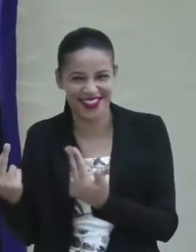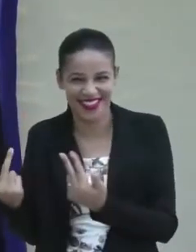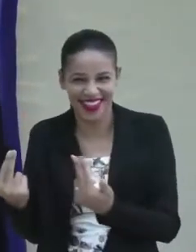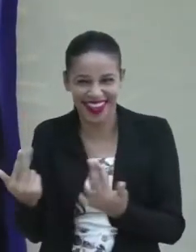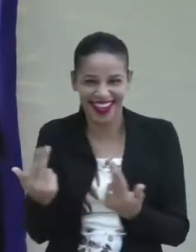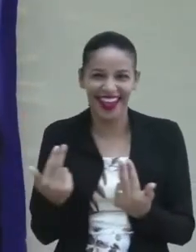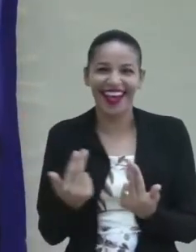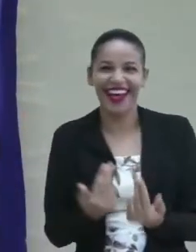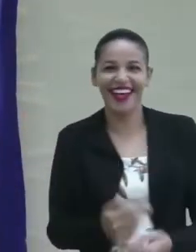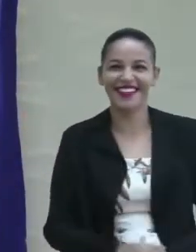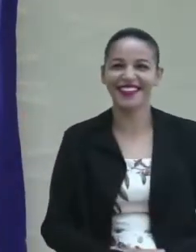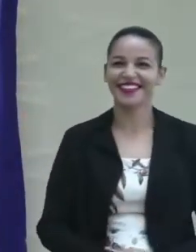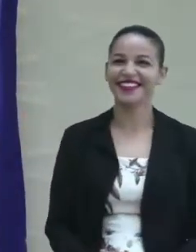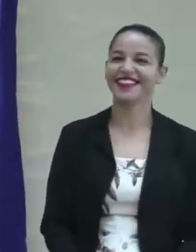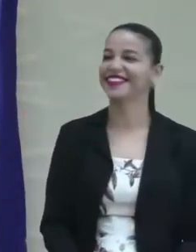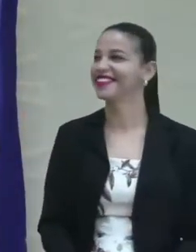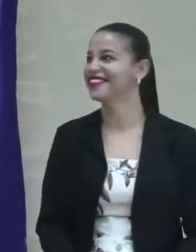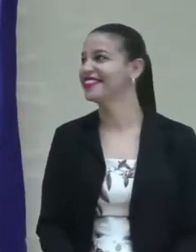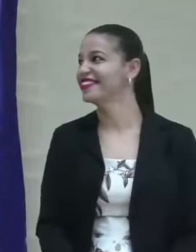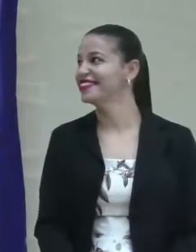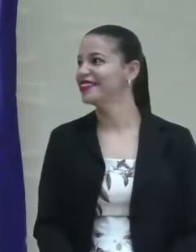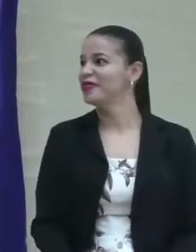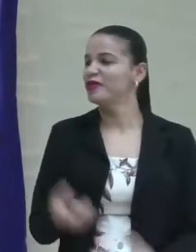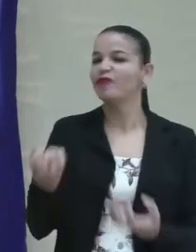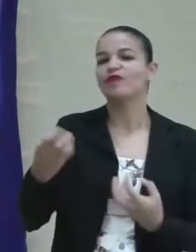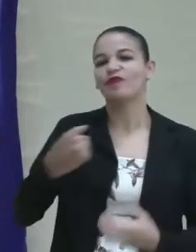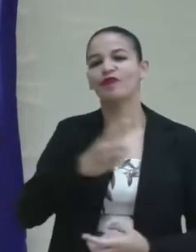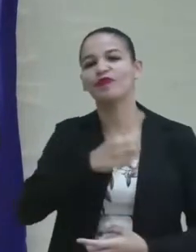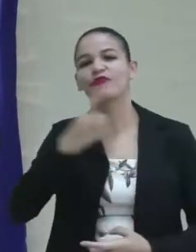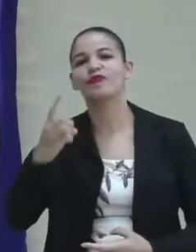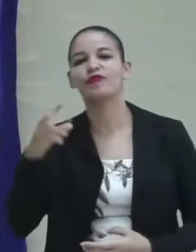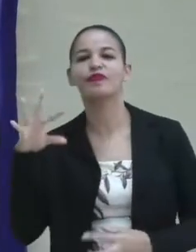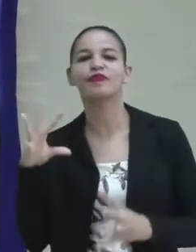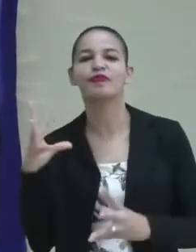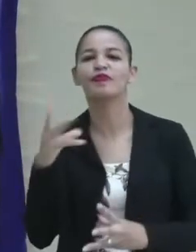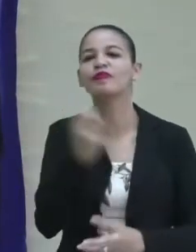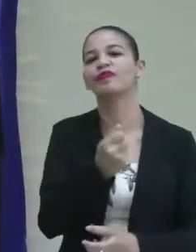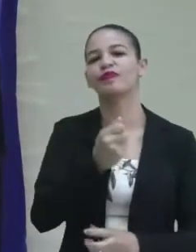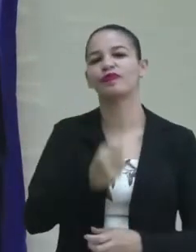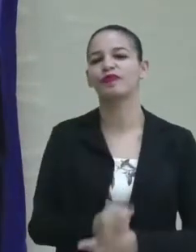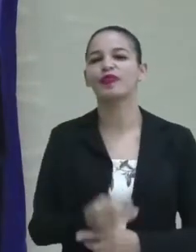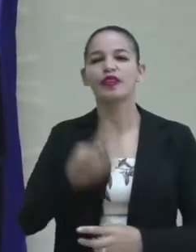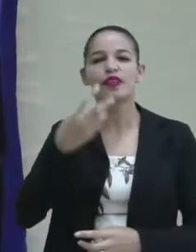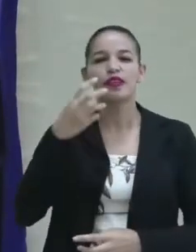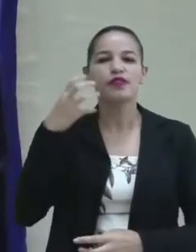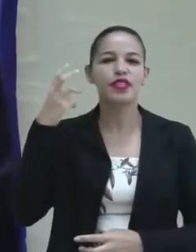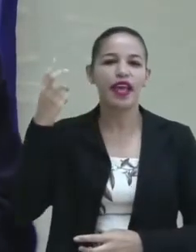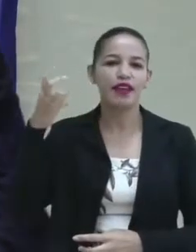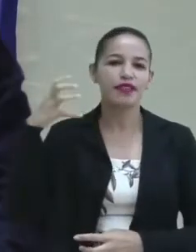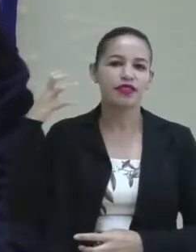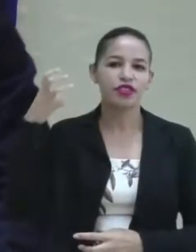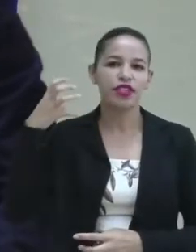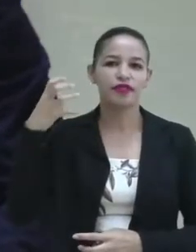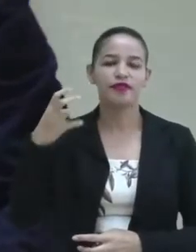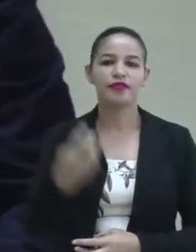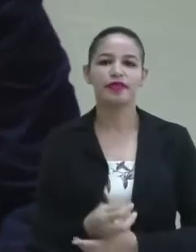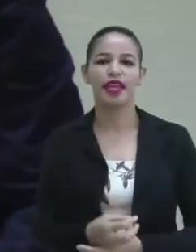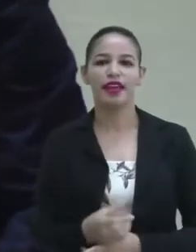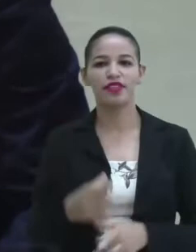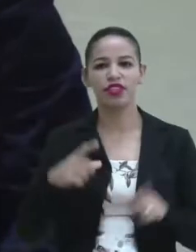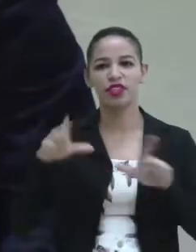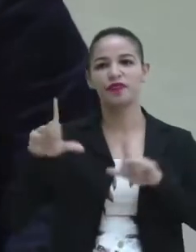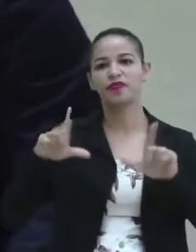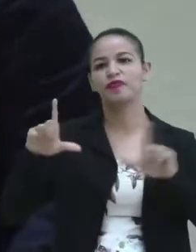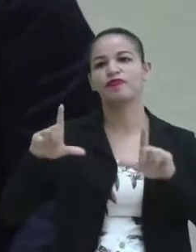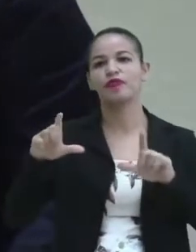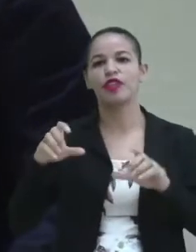plenária, quero desejar o nosso bom dia também a todos que nos acompanham através dos meios de comunicação,